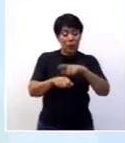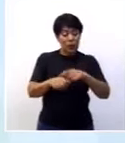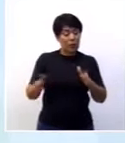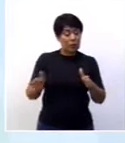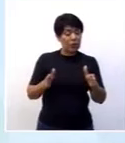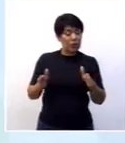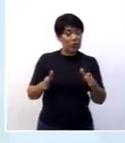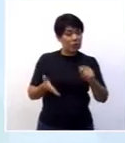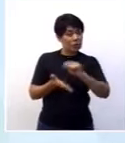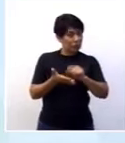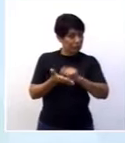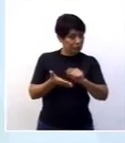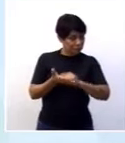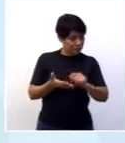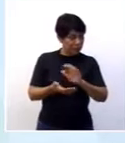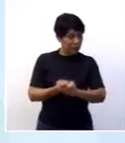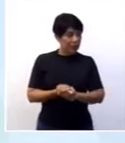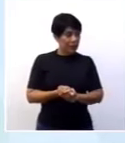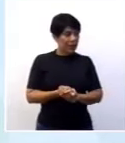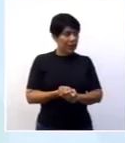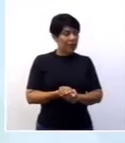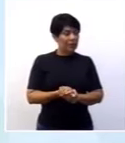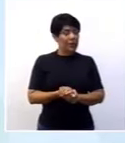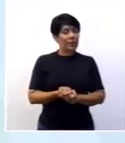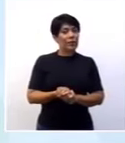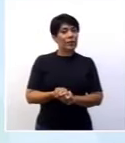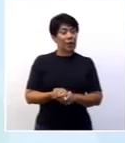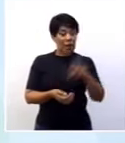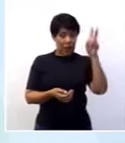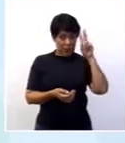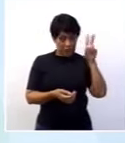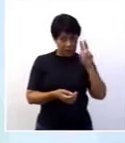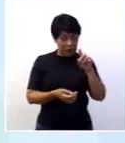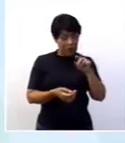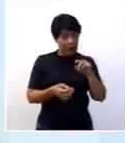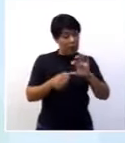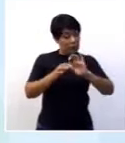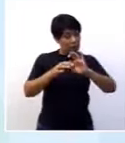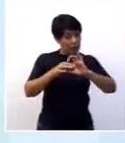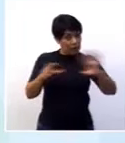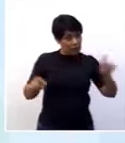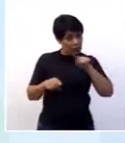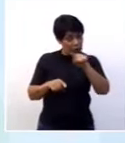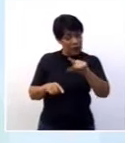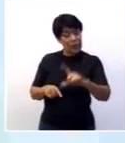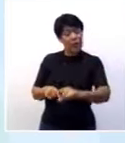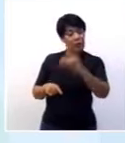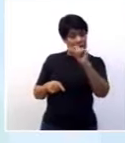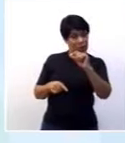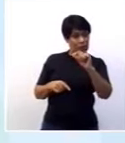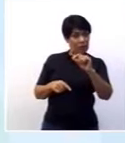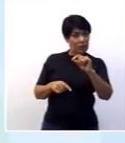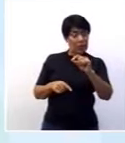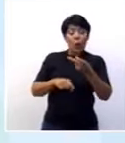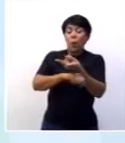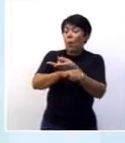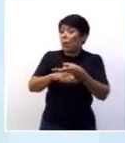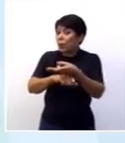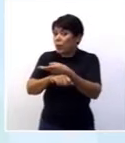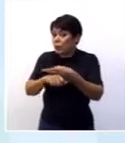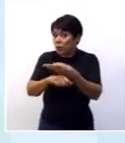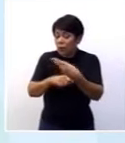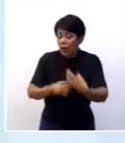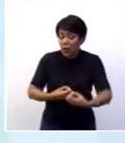escrito, ok? Lembrem-se, estou pedindo para vocês escolherem, vocês vão lá buscar um poema, tá